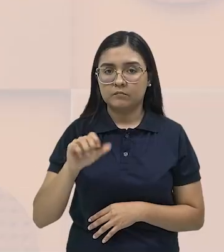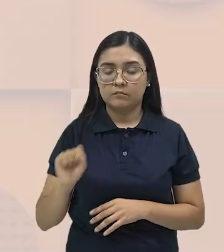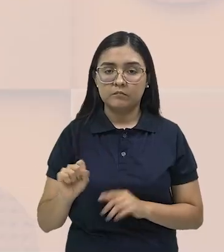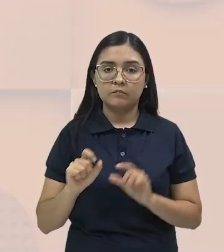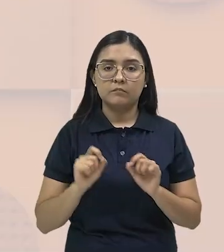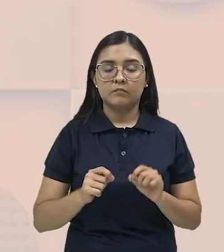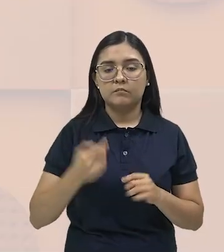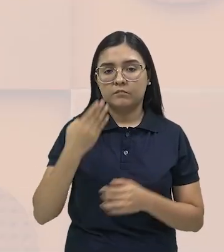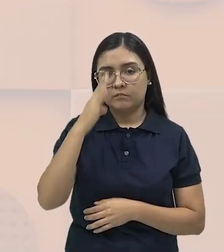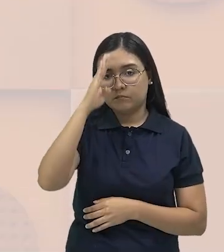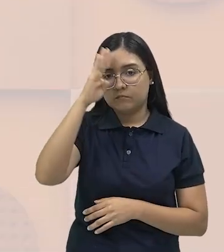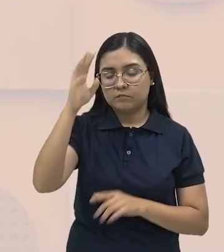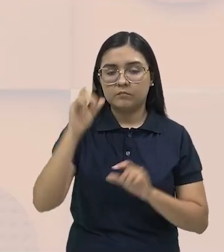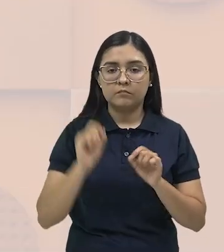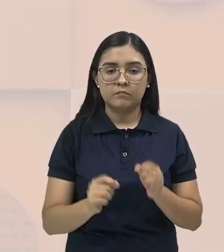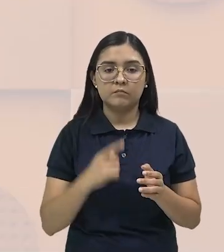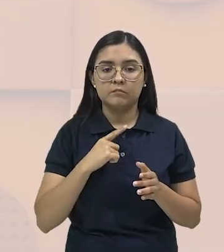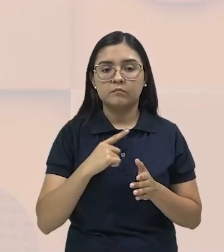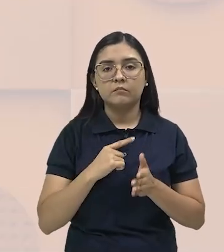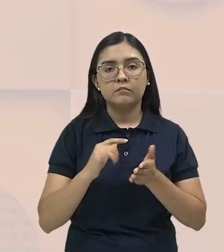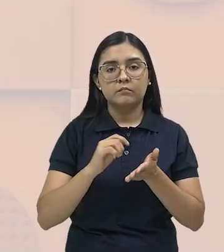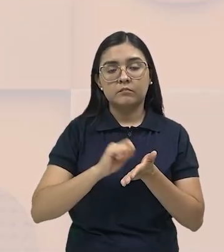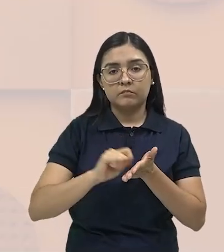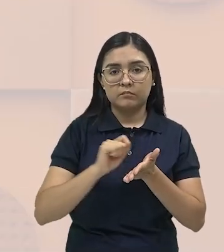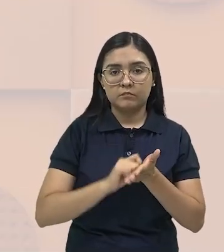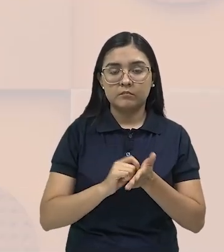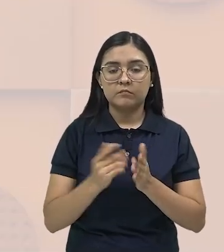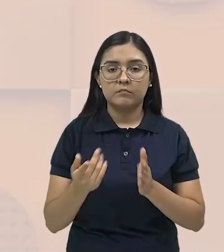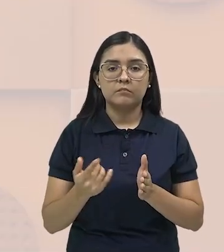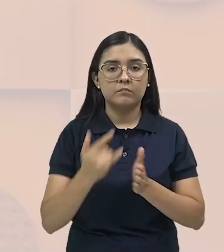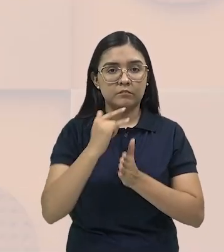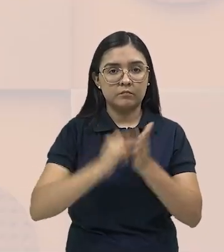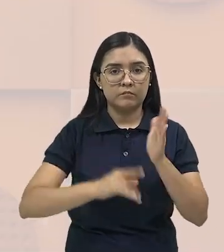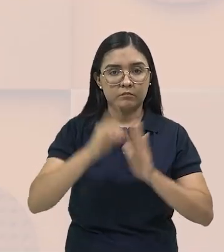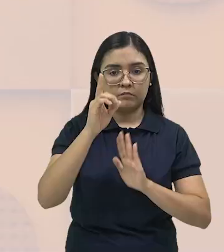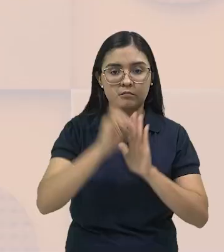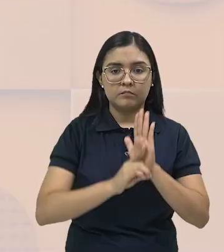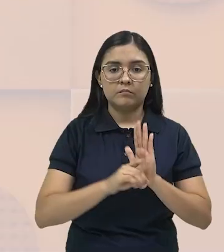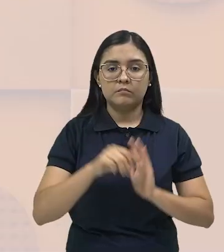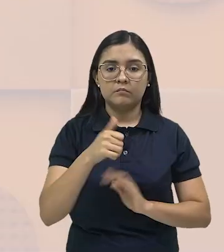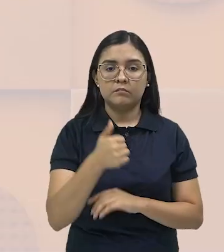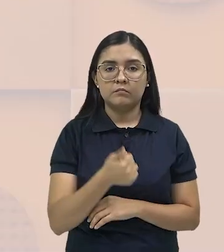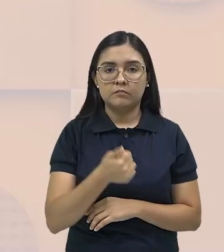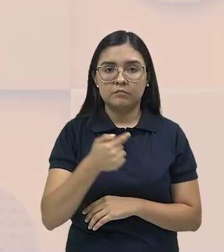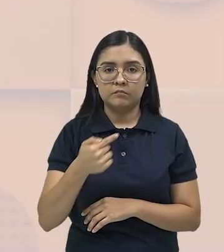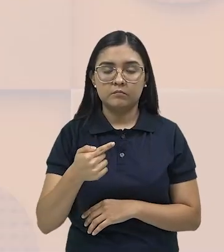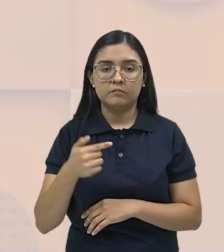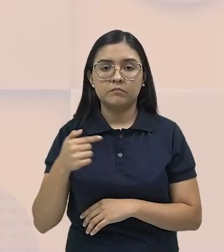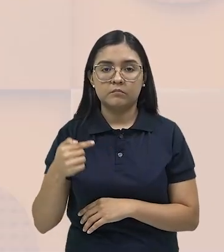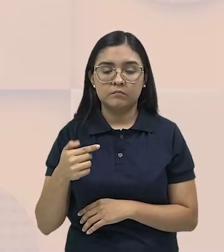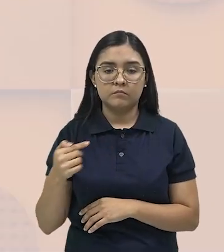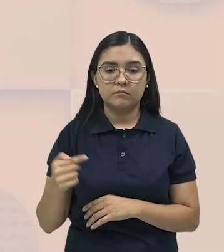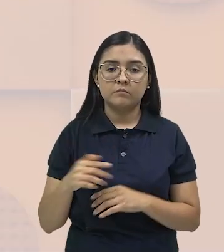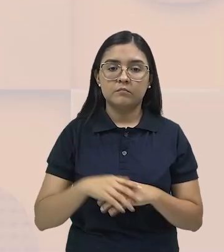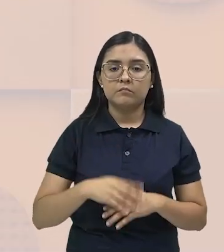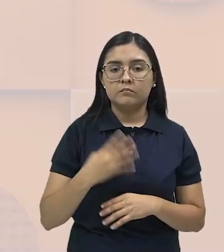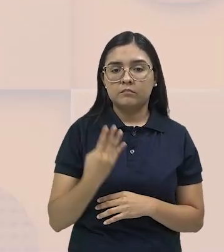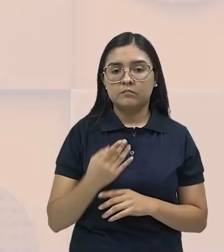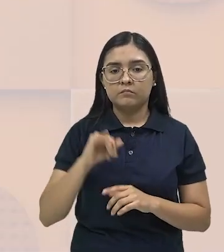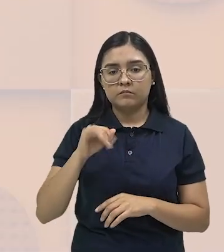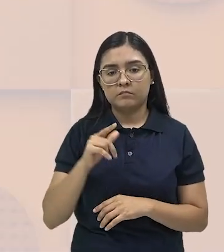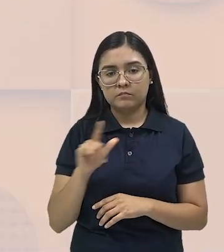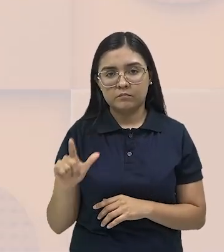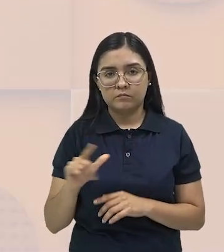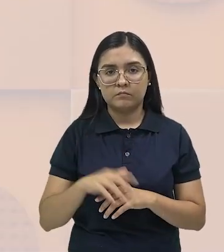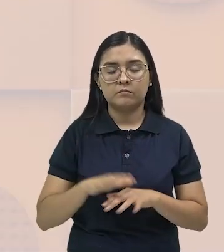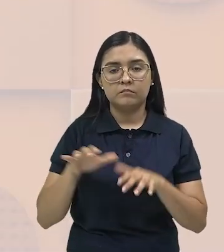principal redator da Declaração de Direitos, tá bom? Em 1777, então, né, no 4 de julho, é quando os